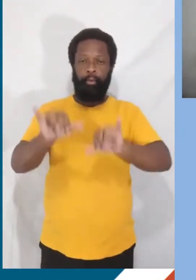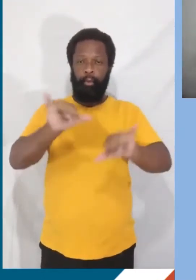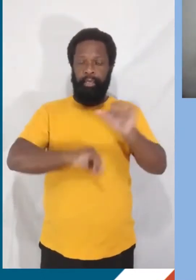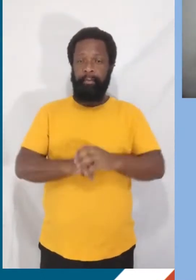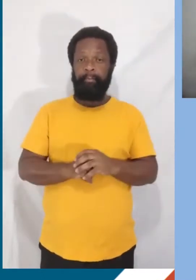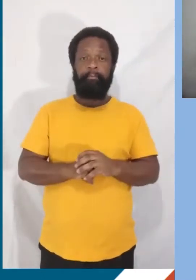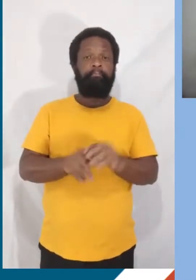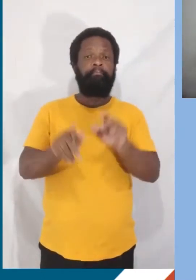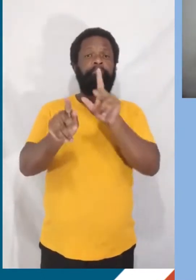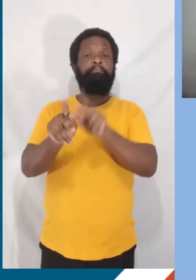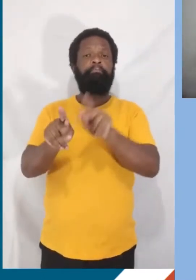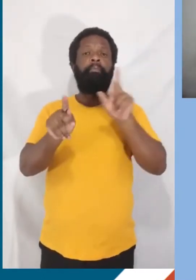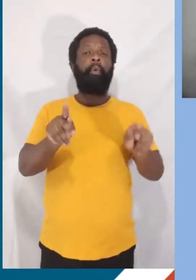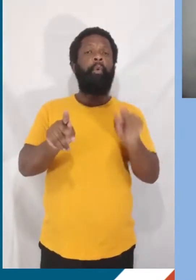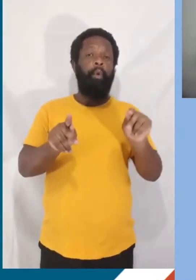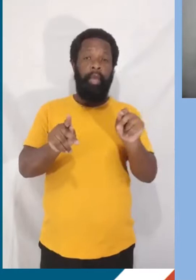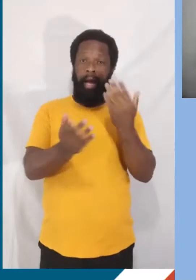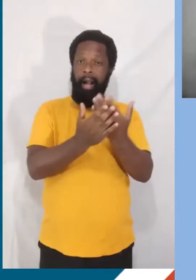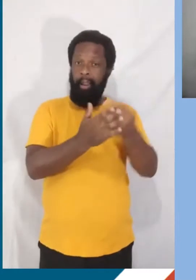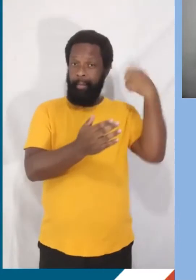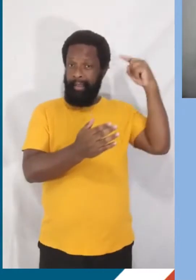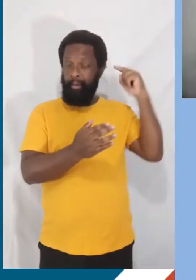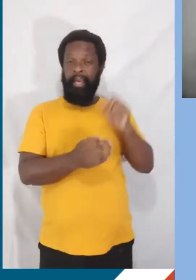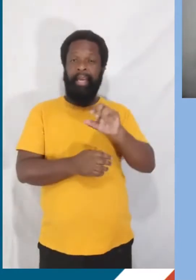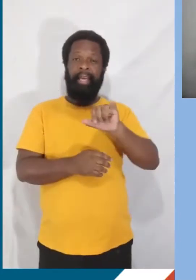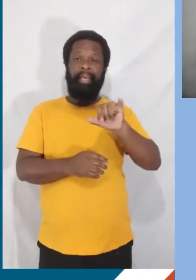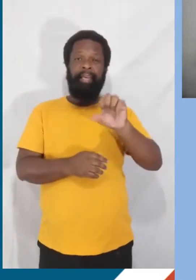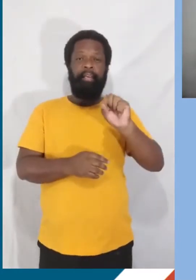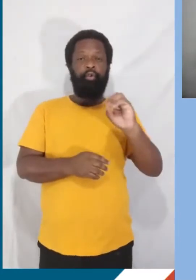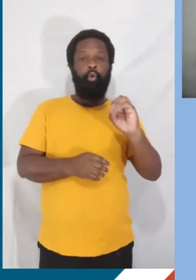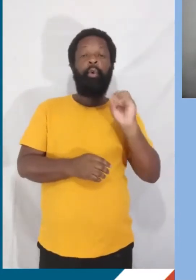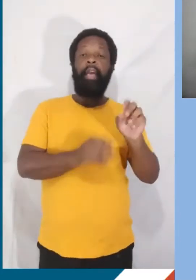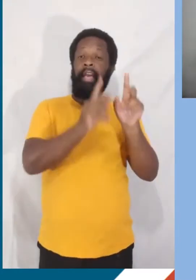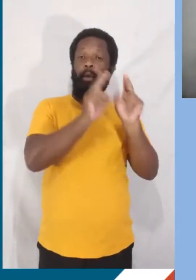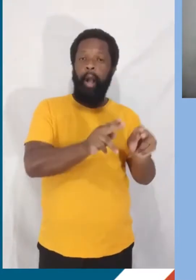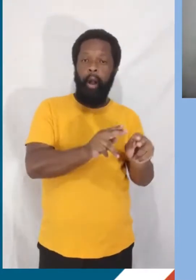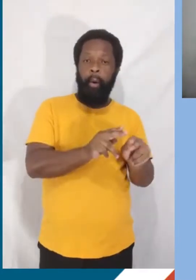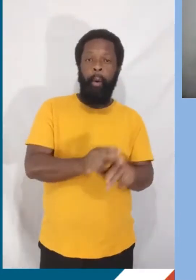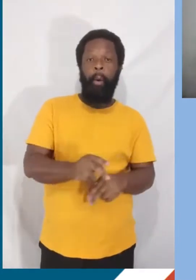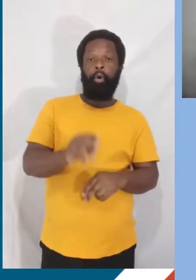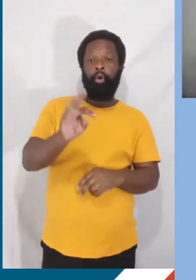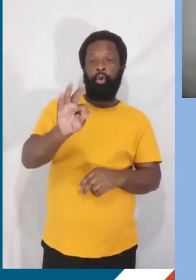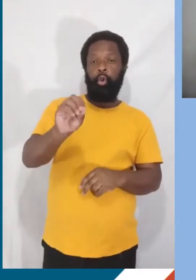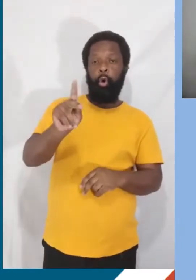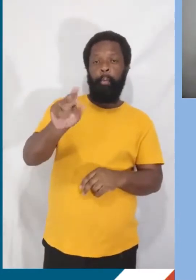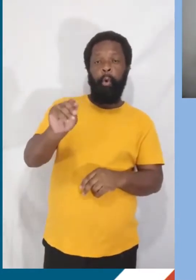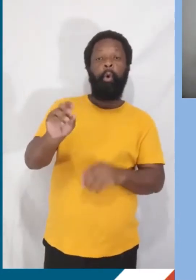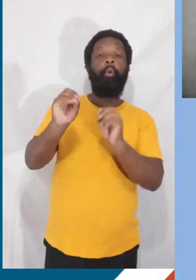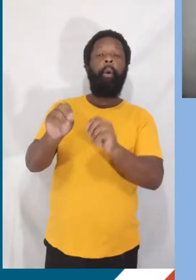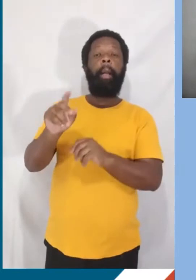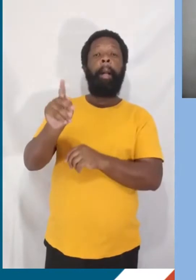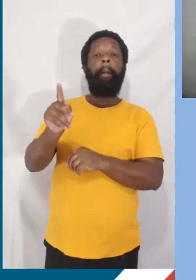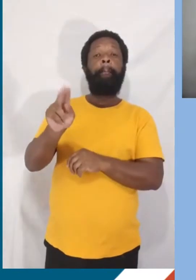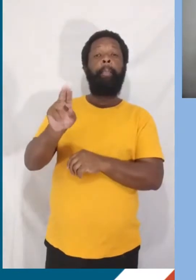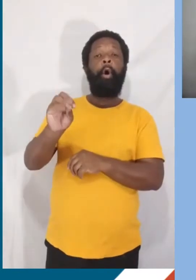já foi discutido em aulas anteriores. Isótopos, iso vem de igual e topos, do P, vem de prótons.